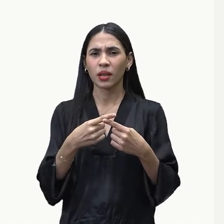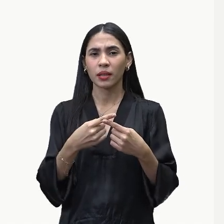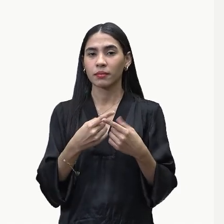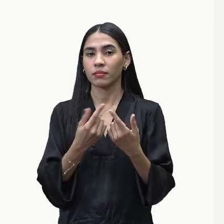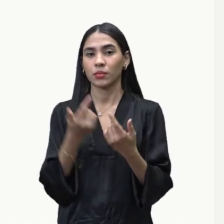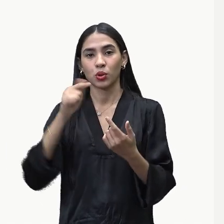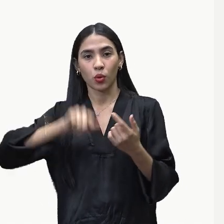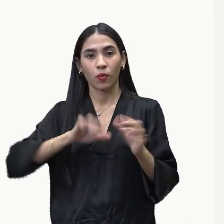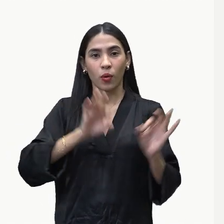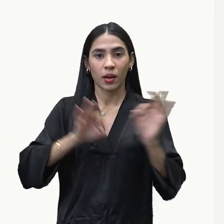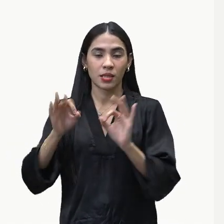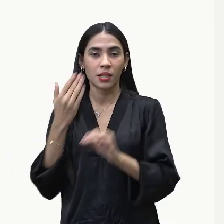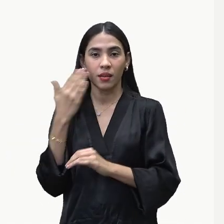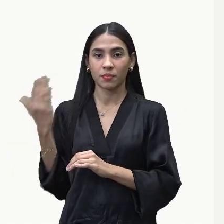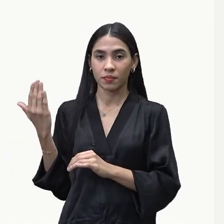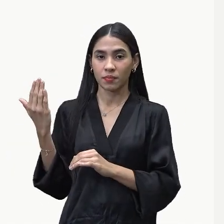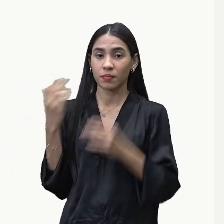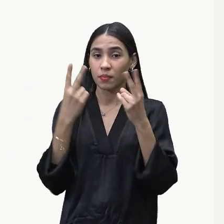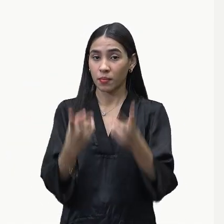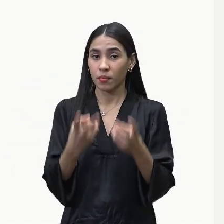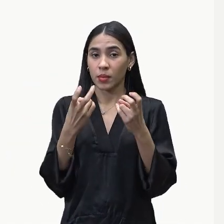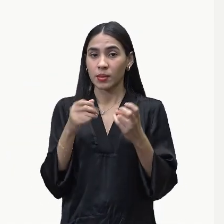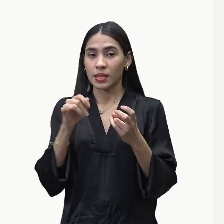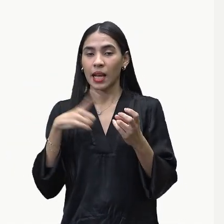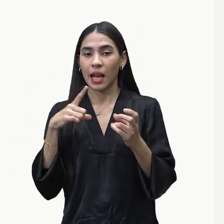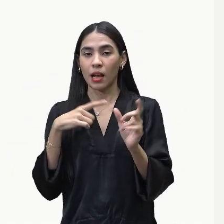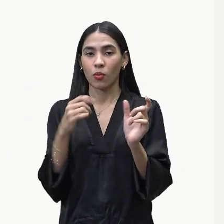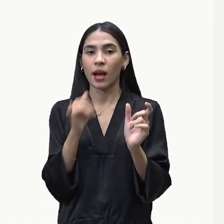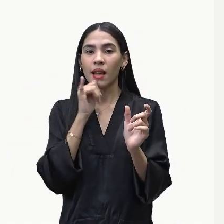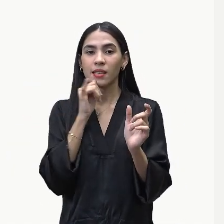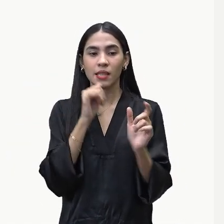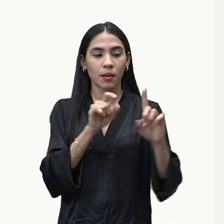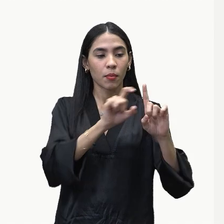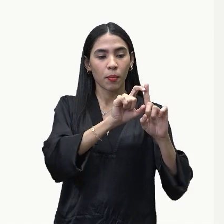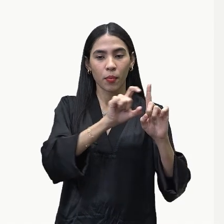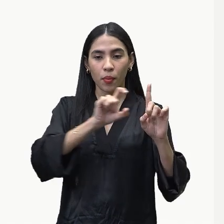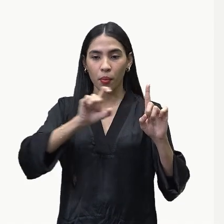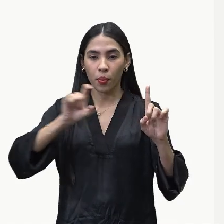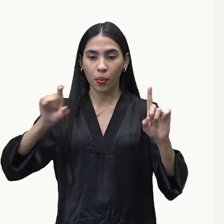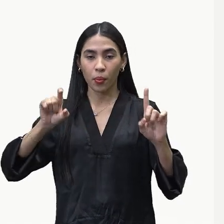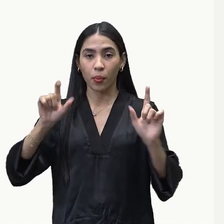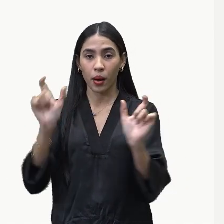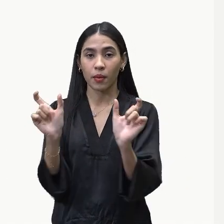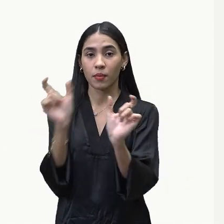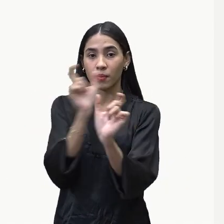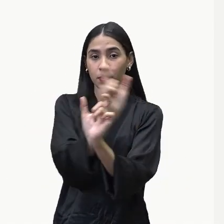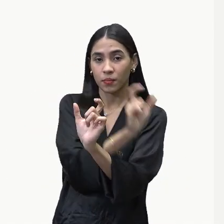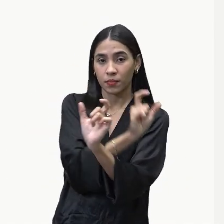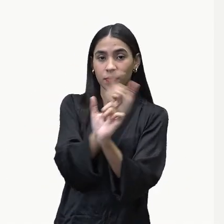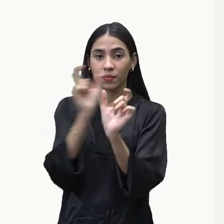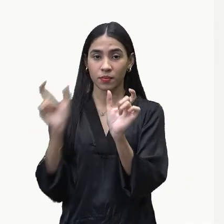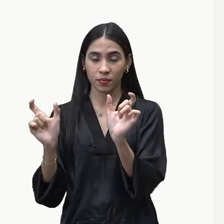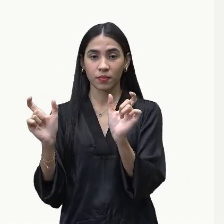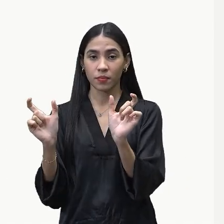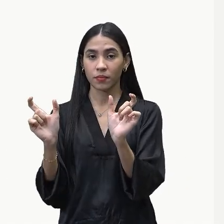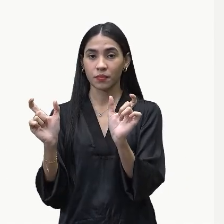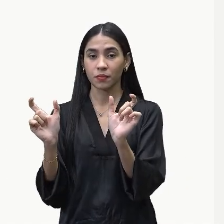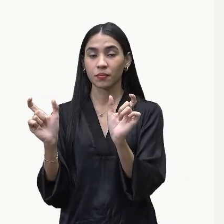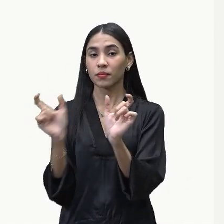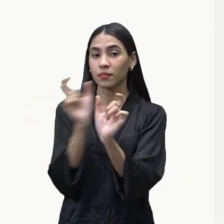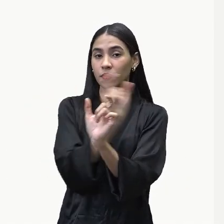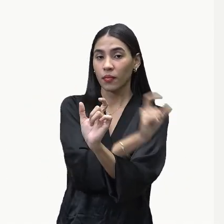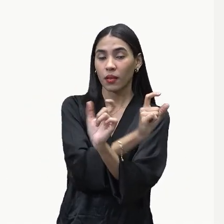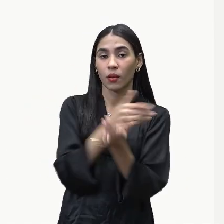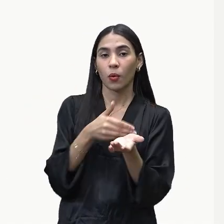sequência? Percebam que quando eu desloco determinado elemento do final da oração, do meio da oração, para o